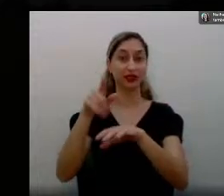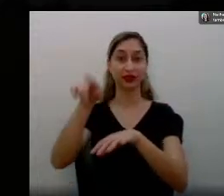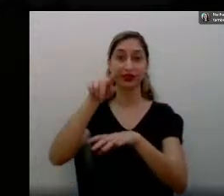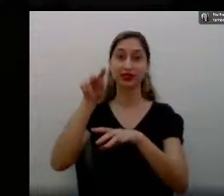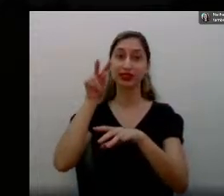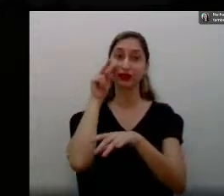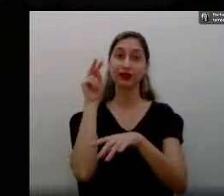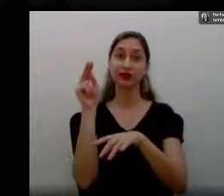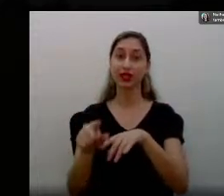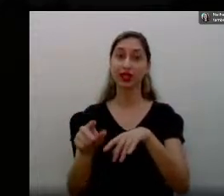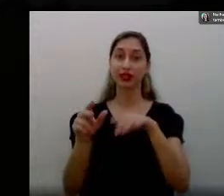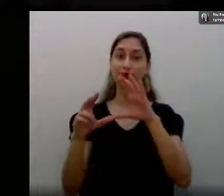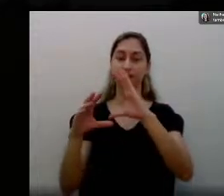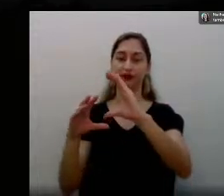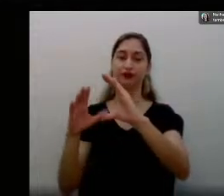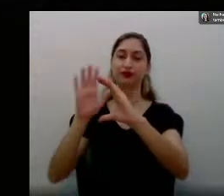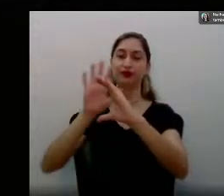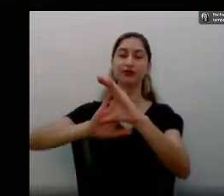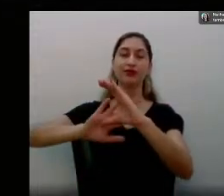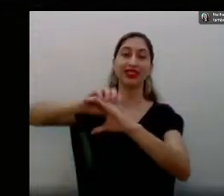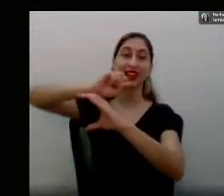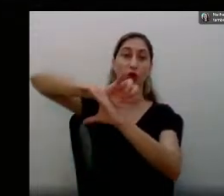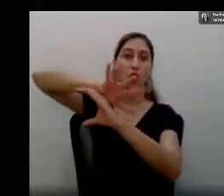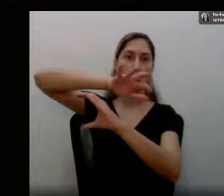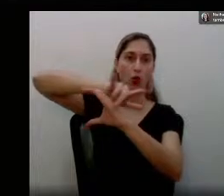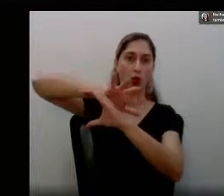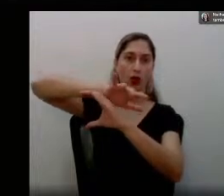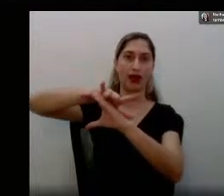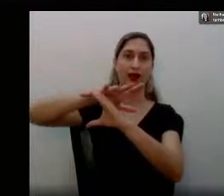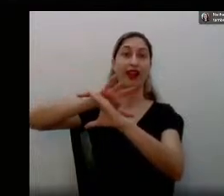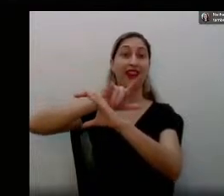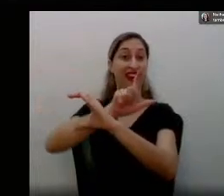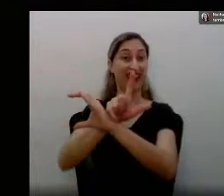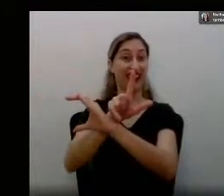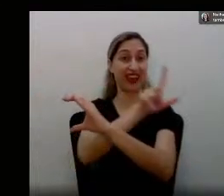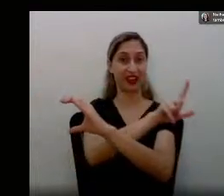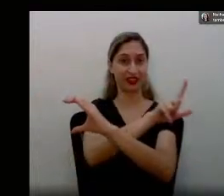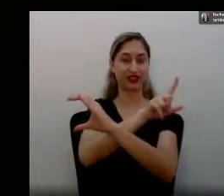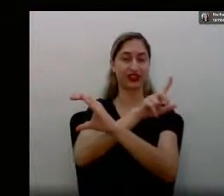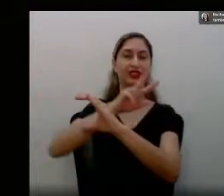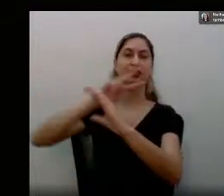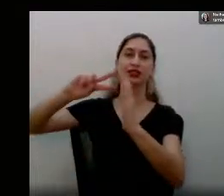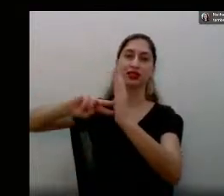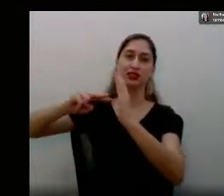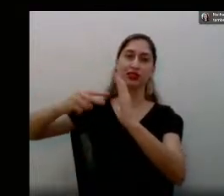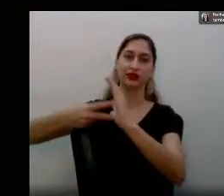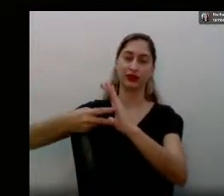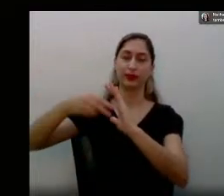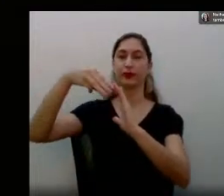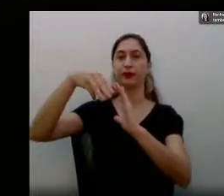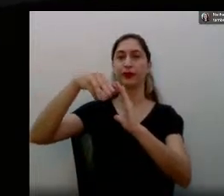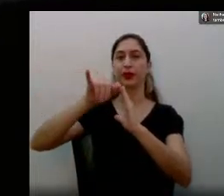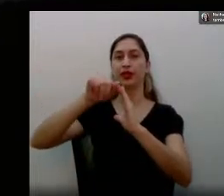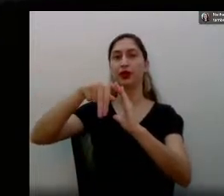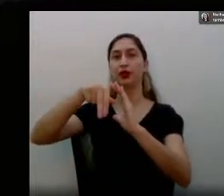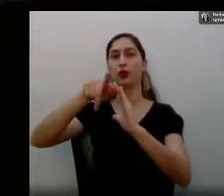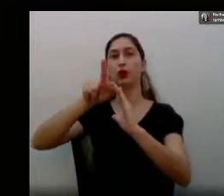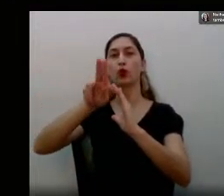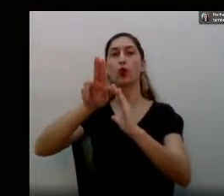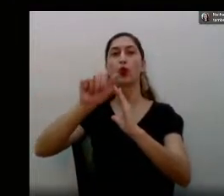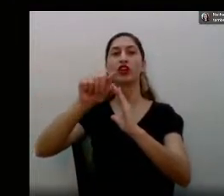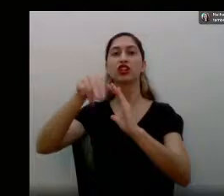virado para o leste quer dizer que a lua minguante toda vez que a face iluminada tiver virado para o Oeste quer dizer que a lua crescente Beleza